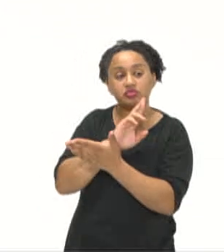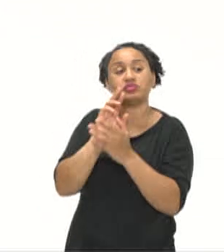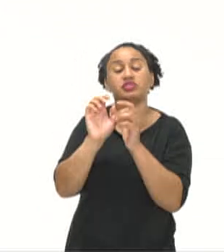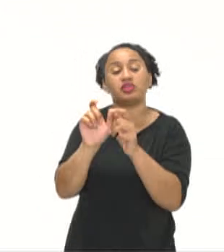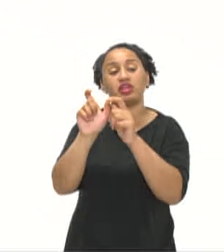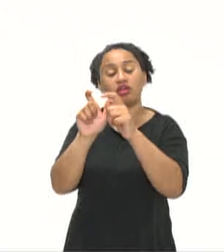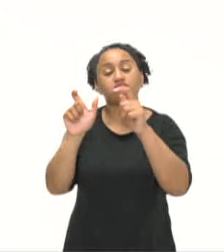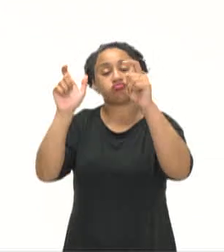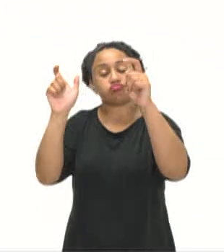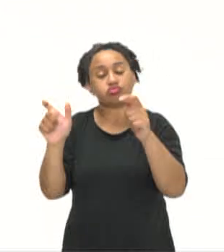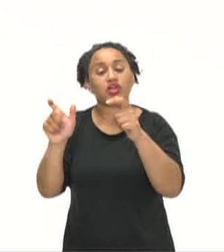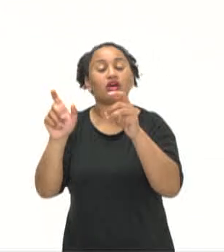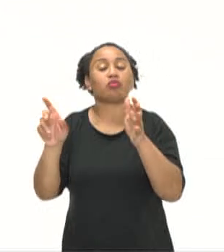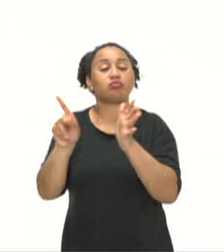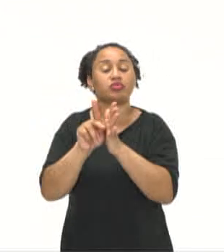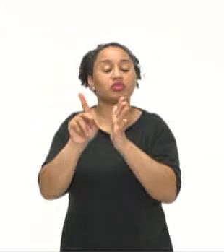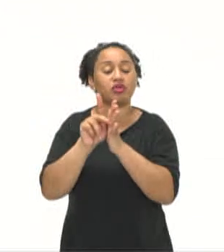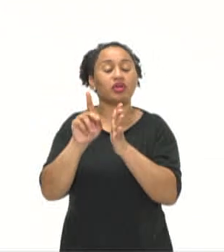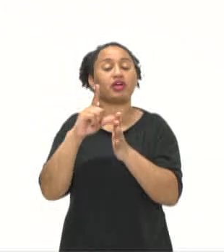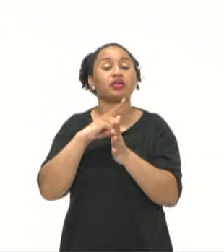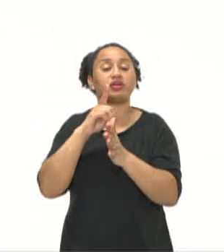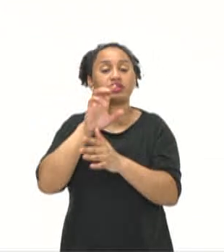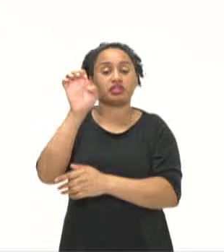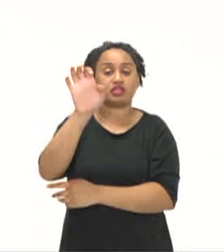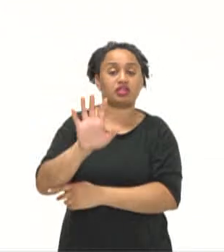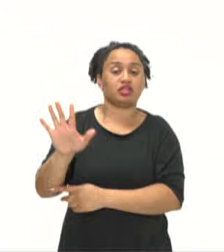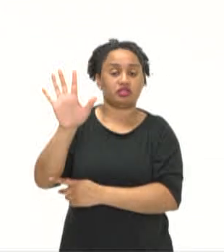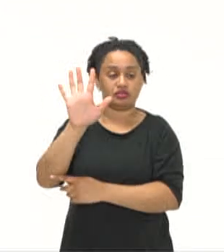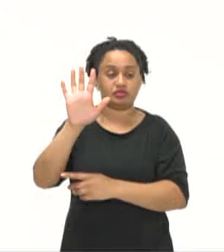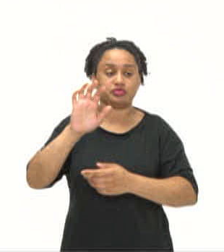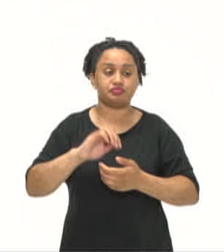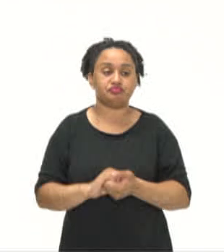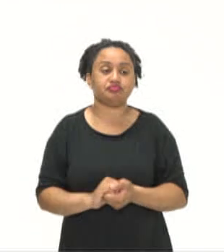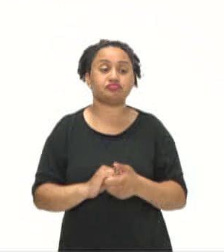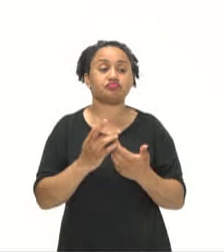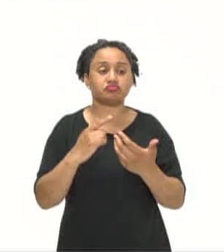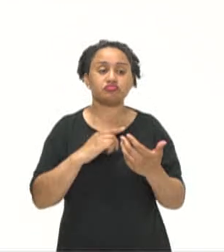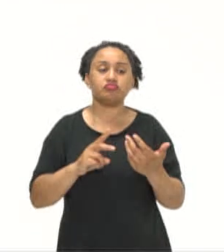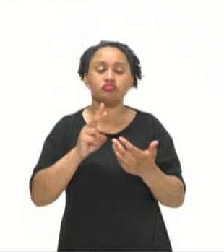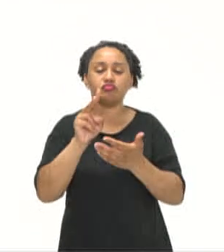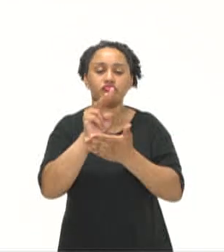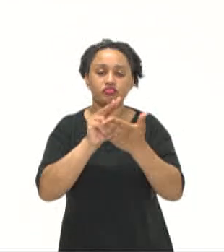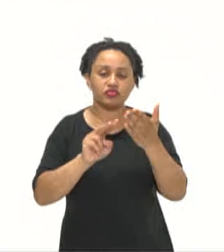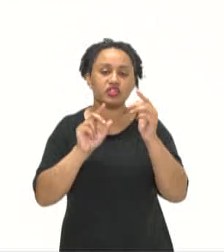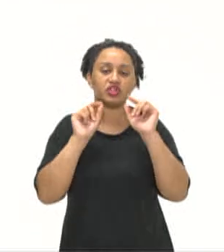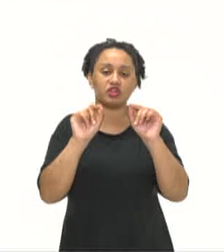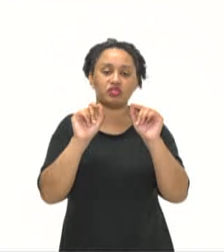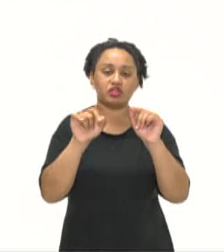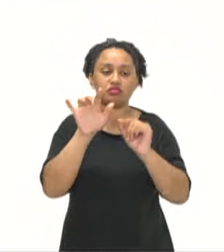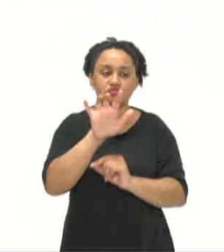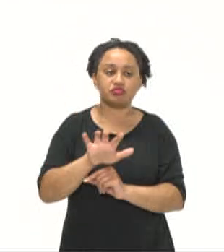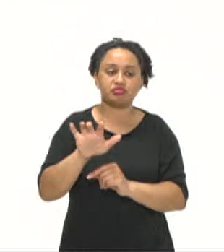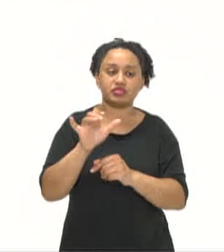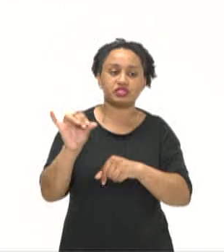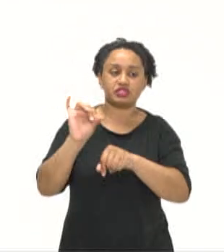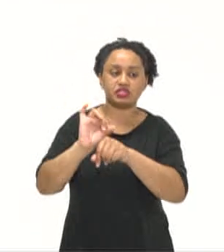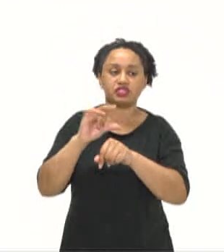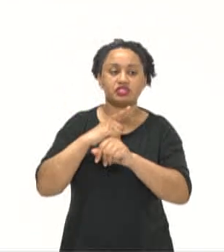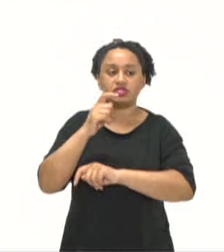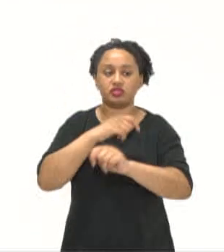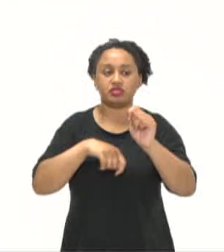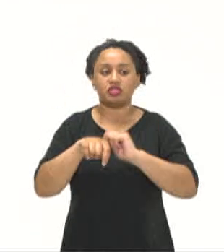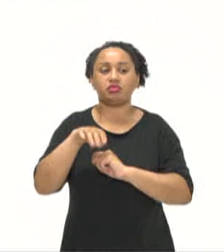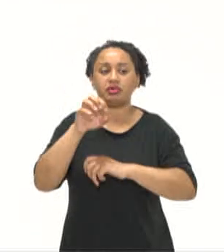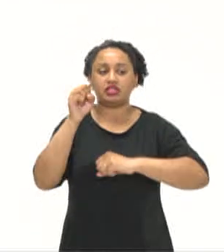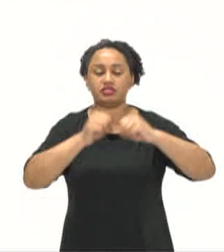porção da Rússia presente no continente europeu. Seguindo aqui, ó, na região central estão as economias